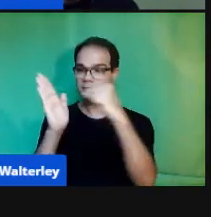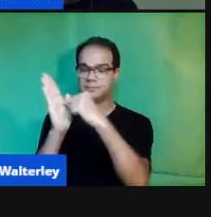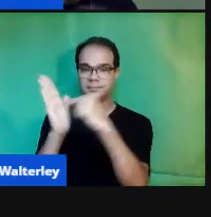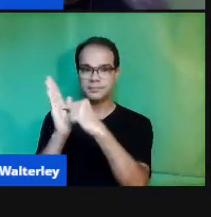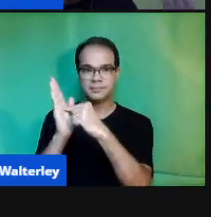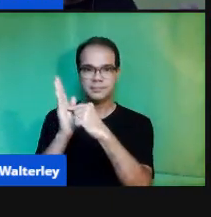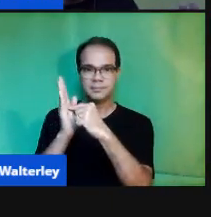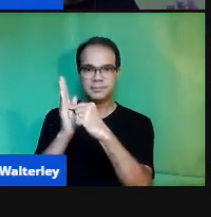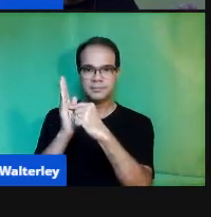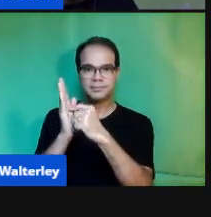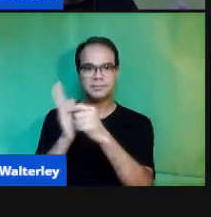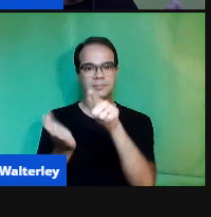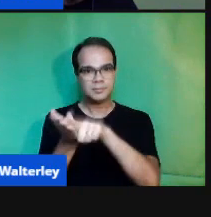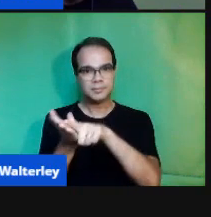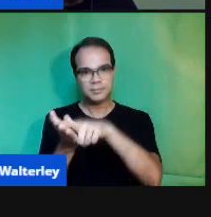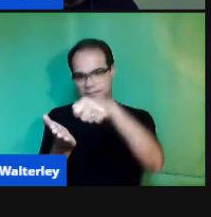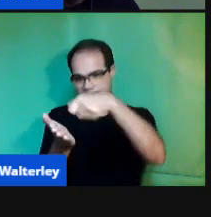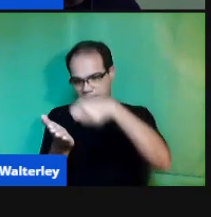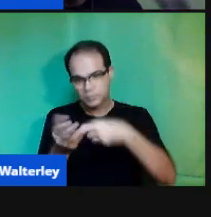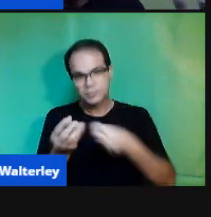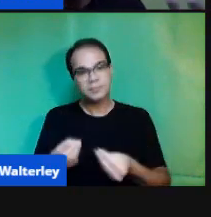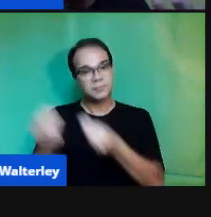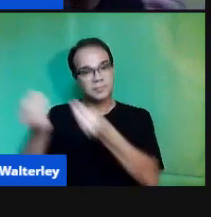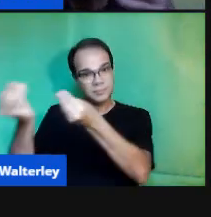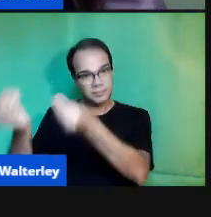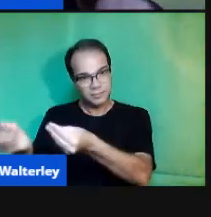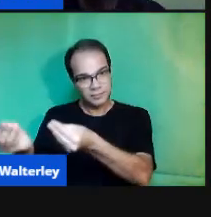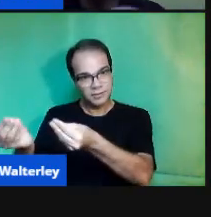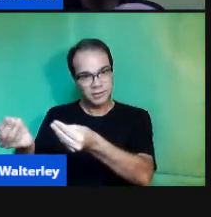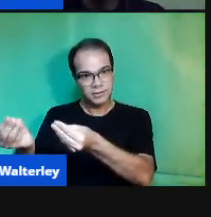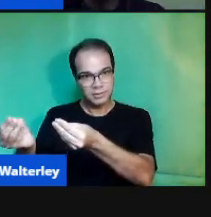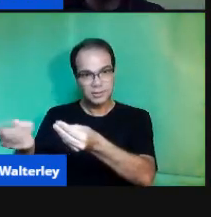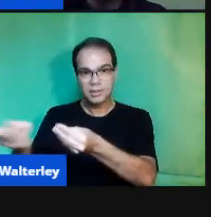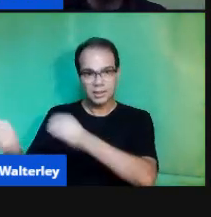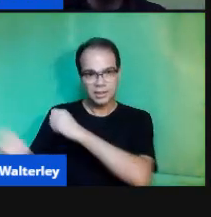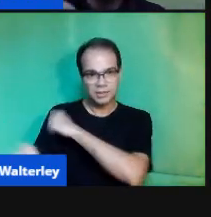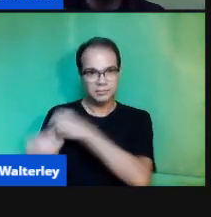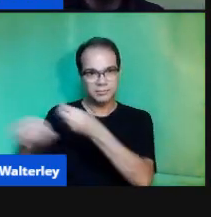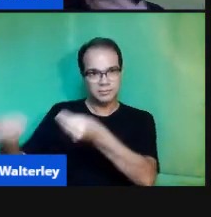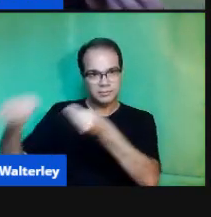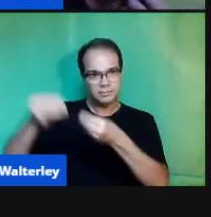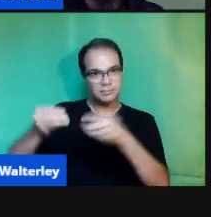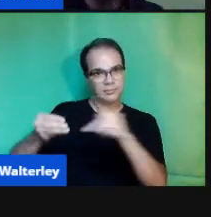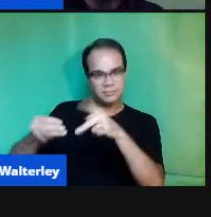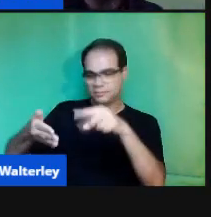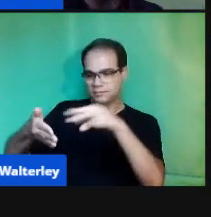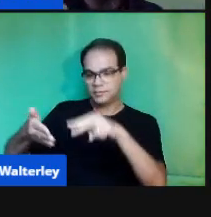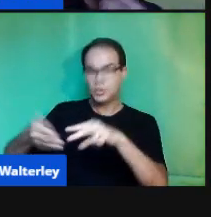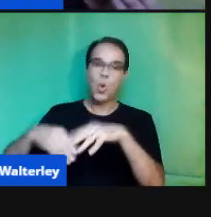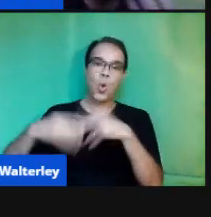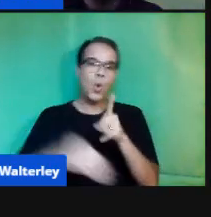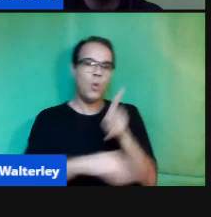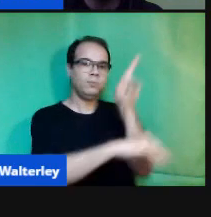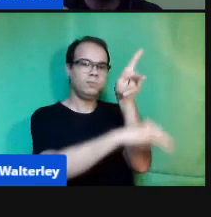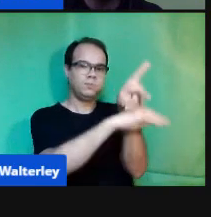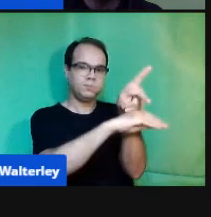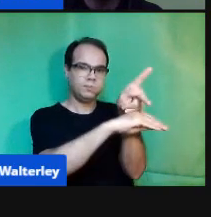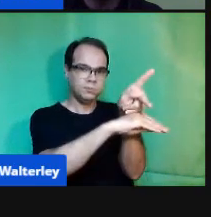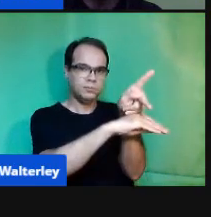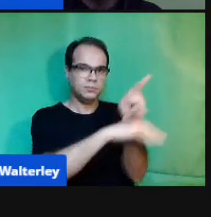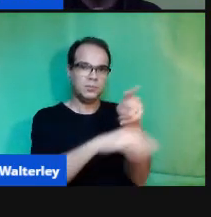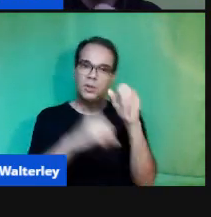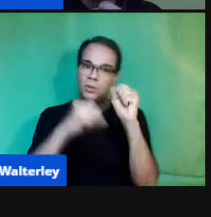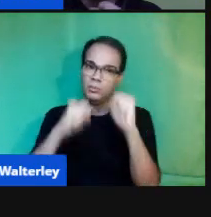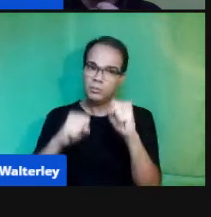pegou de um, falando o que ele pegou de outro, falando como quer produzir. E cobrir com imagens do escritor